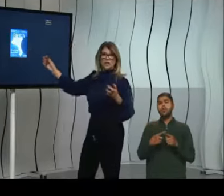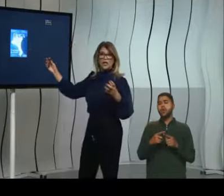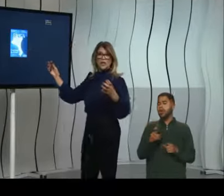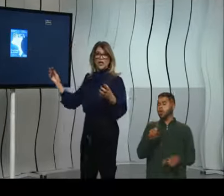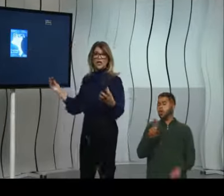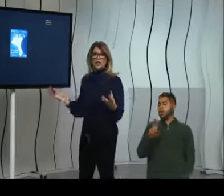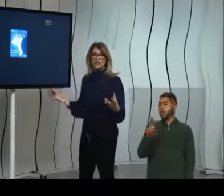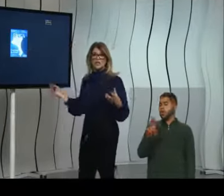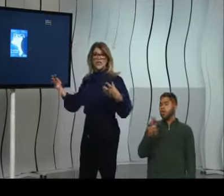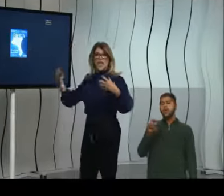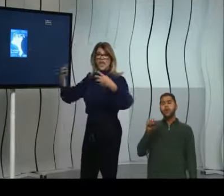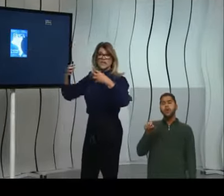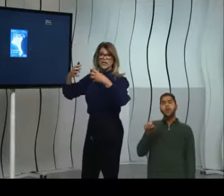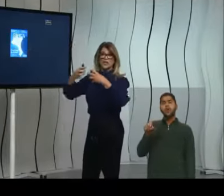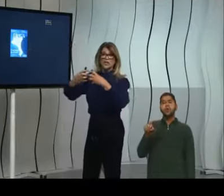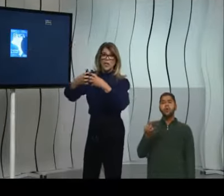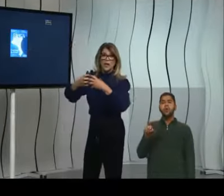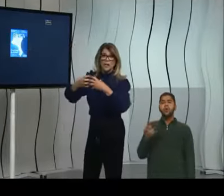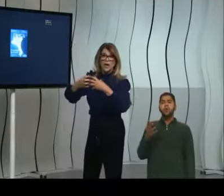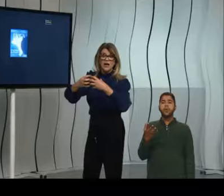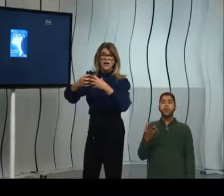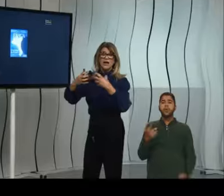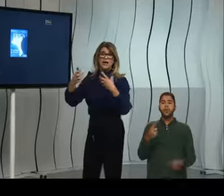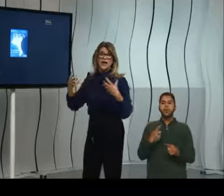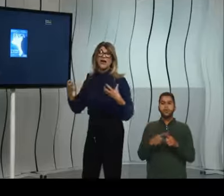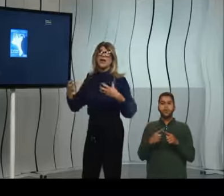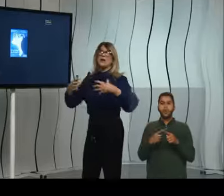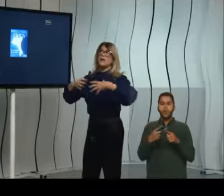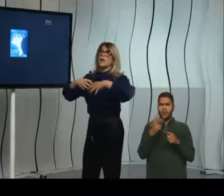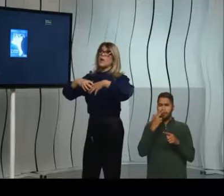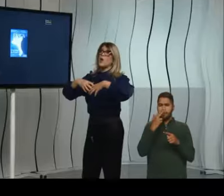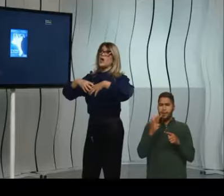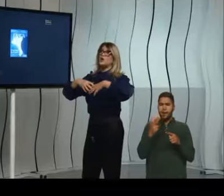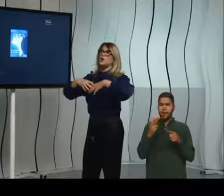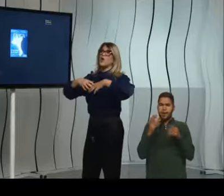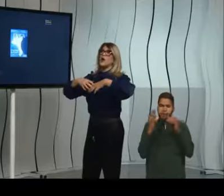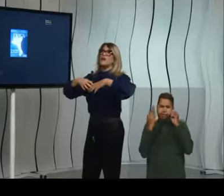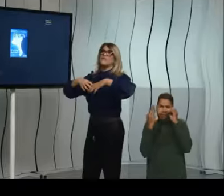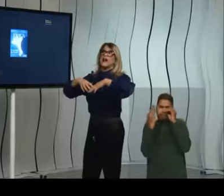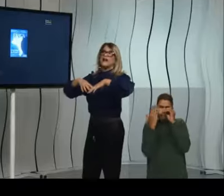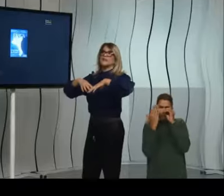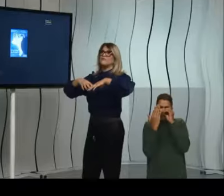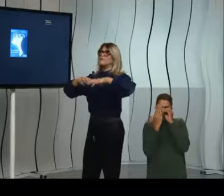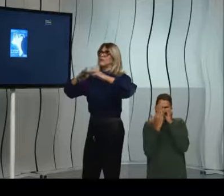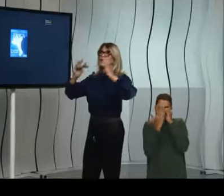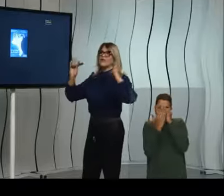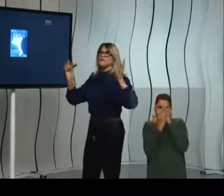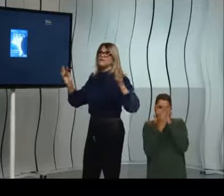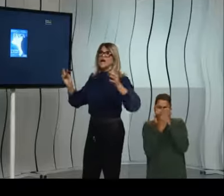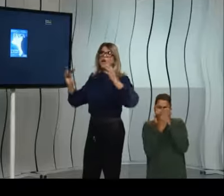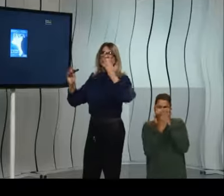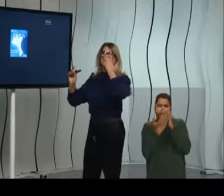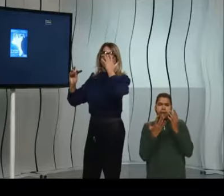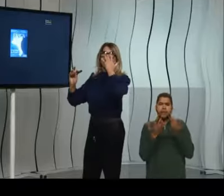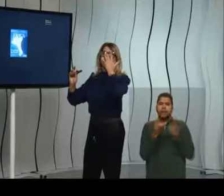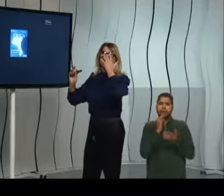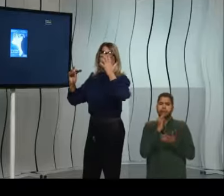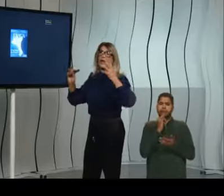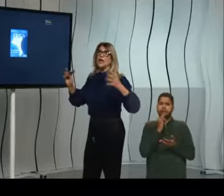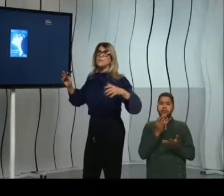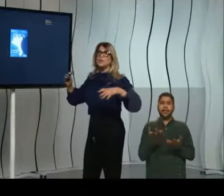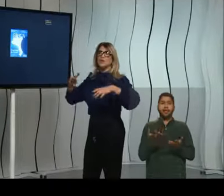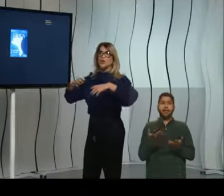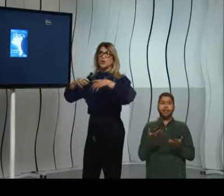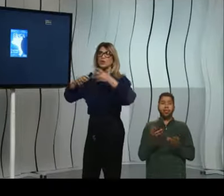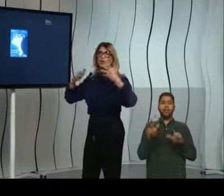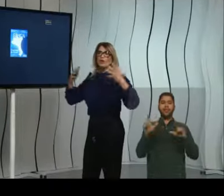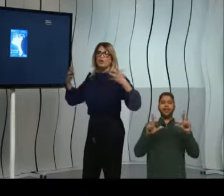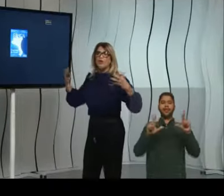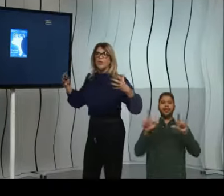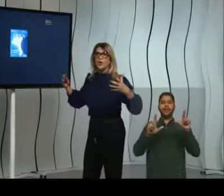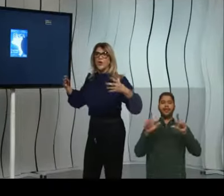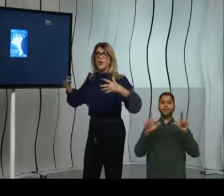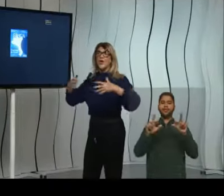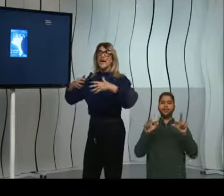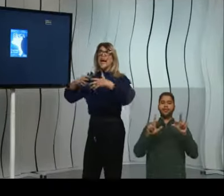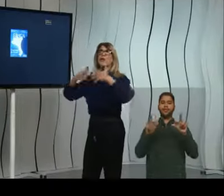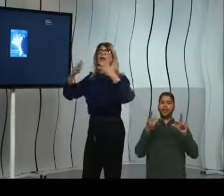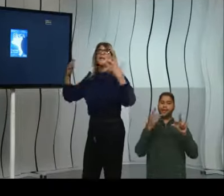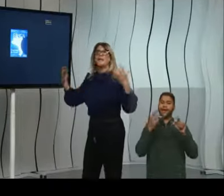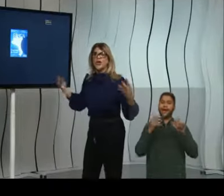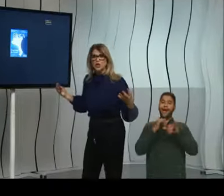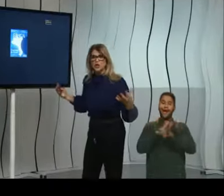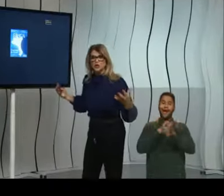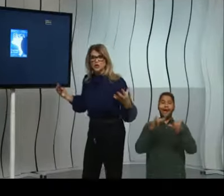eclipse? Porque o eclipse é essa sombra, né? Quando fala na televisão que vai ter um eclipse, todo mundo fica o